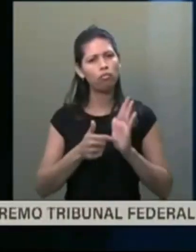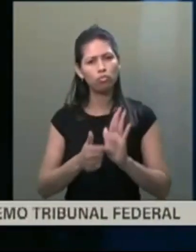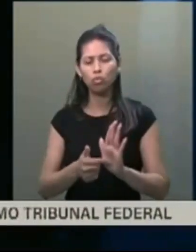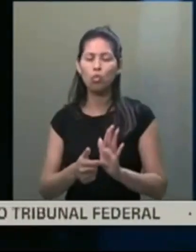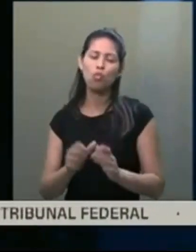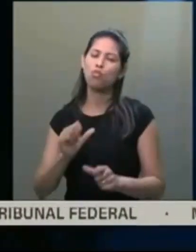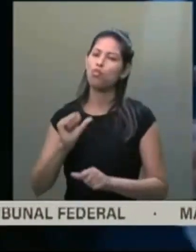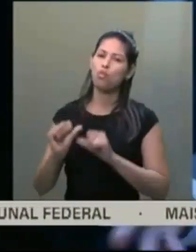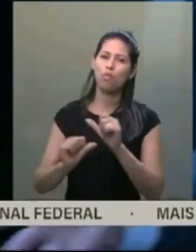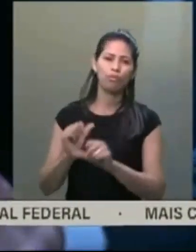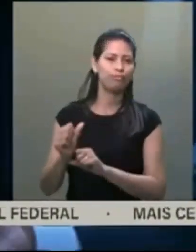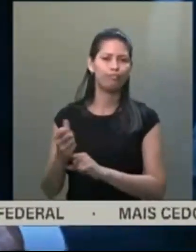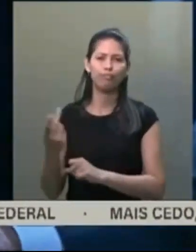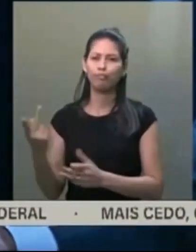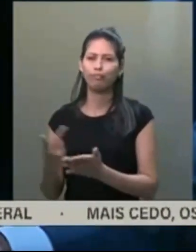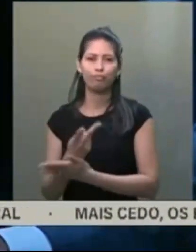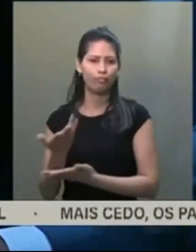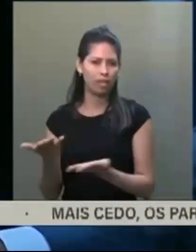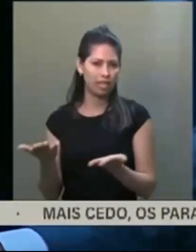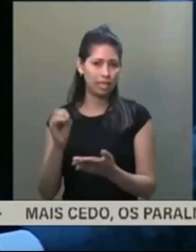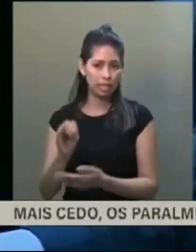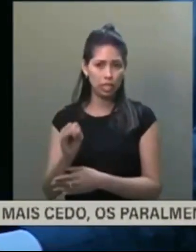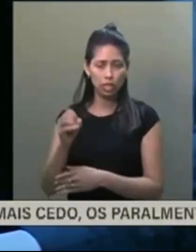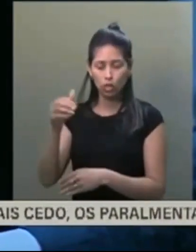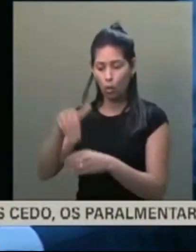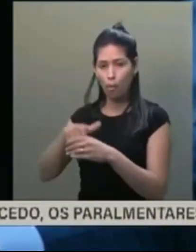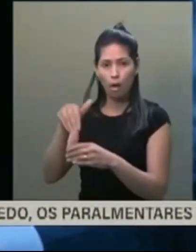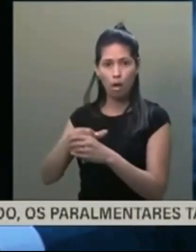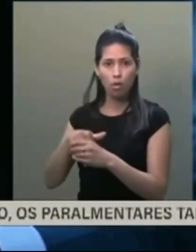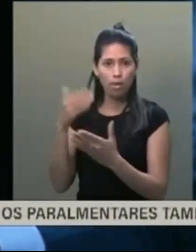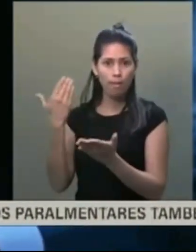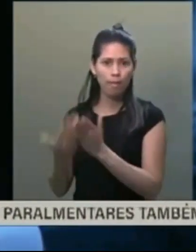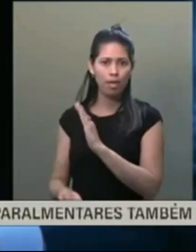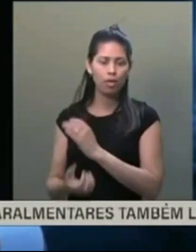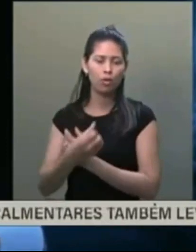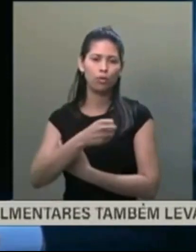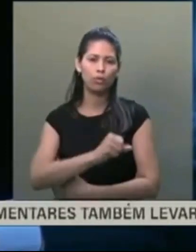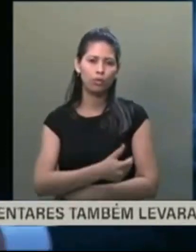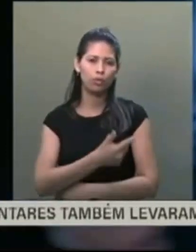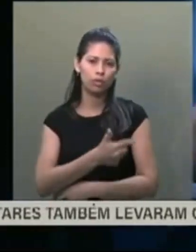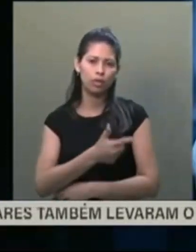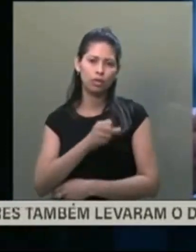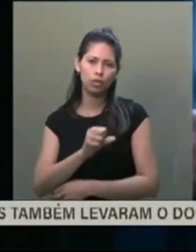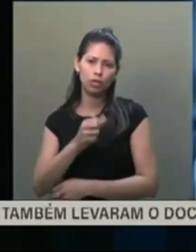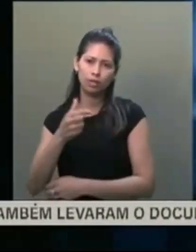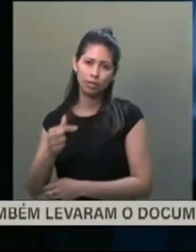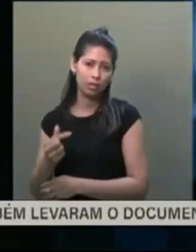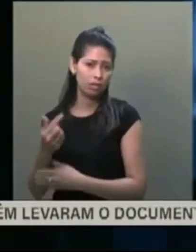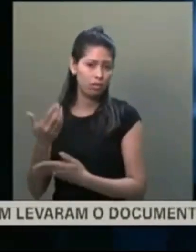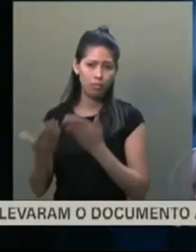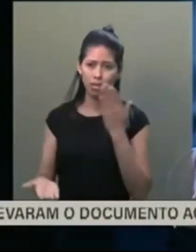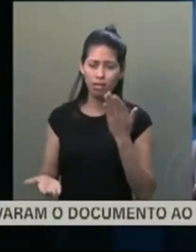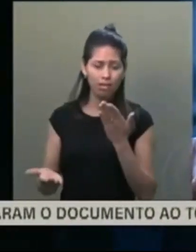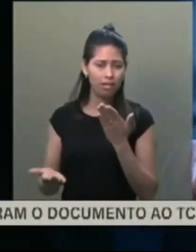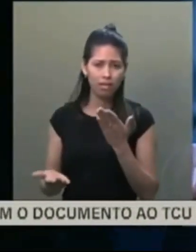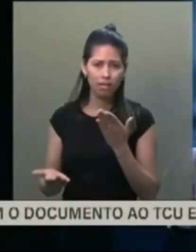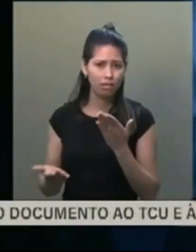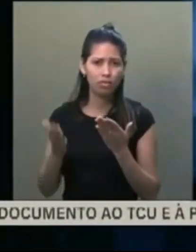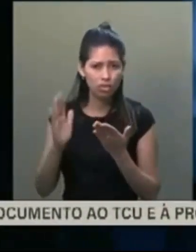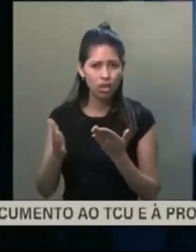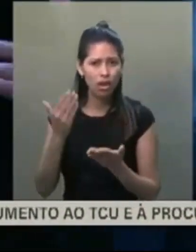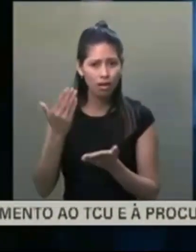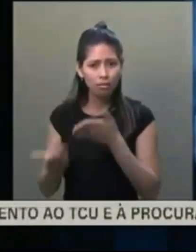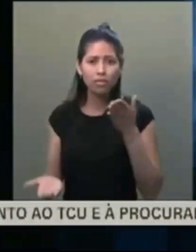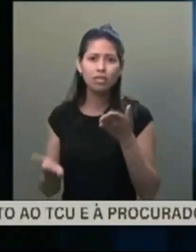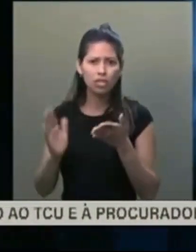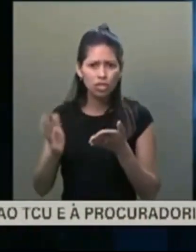auditável. Se uma urna perdeu 287 votos, perdeu. Foi dado perdimento. É